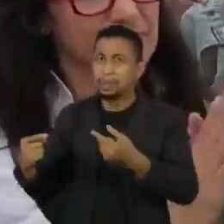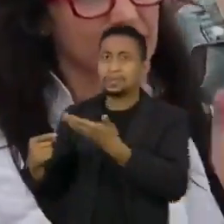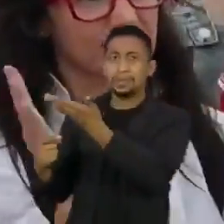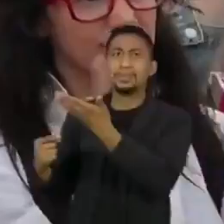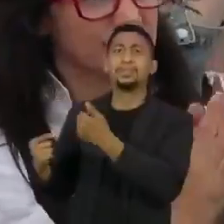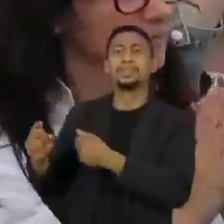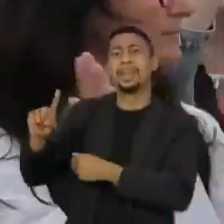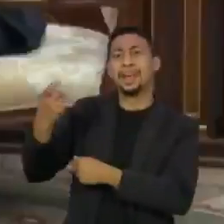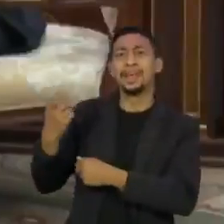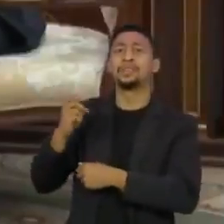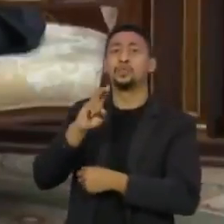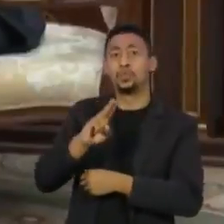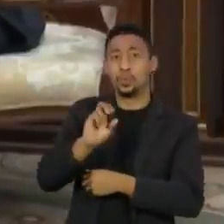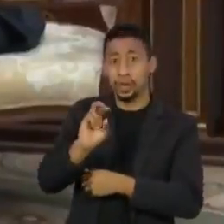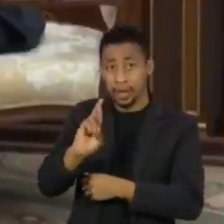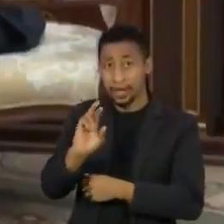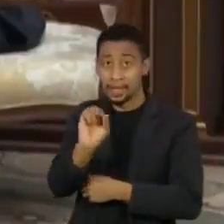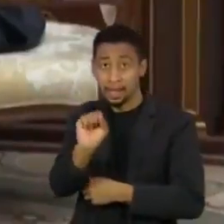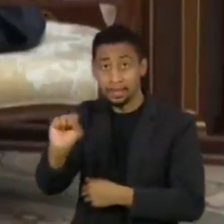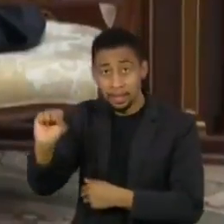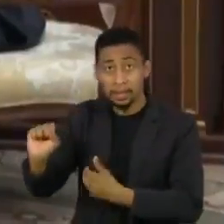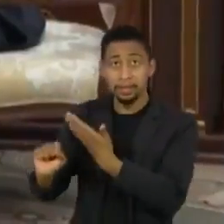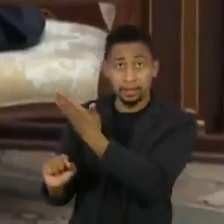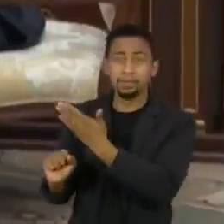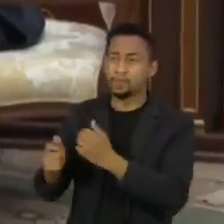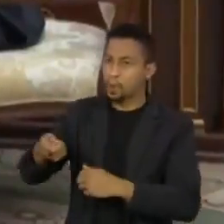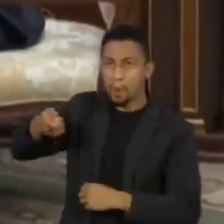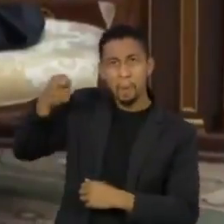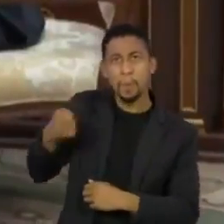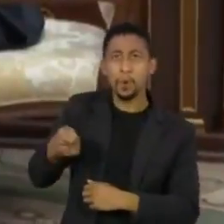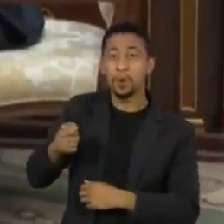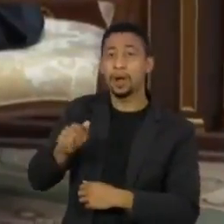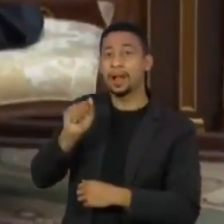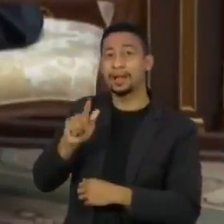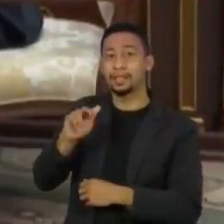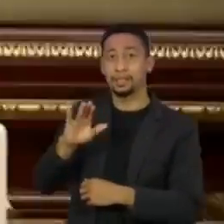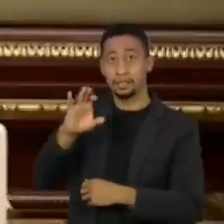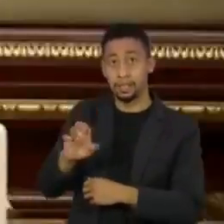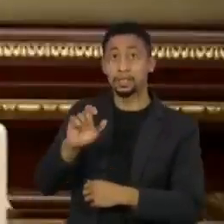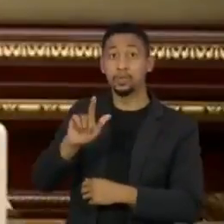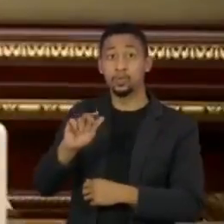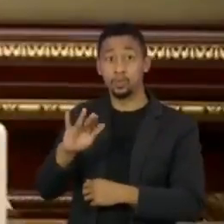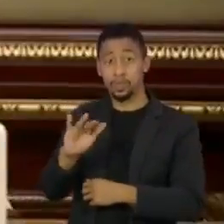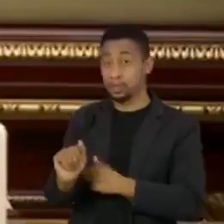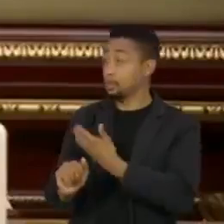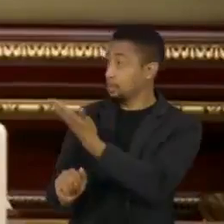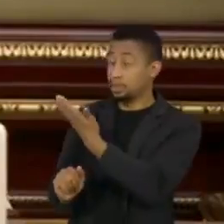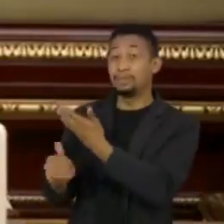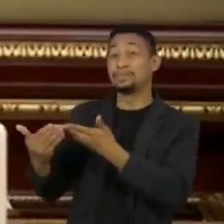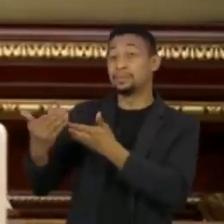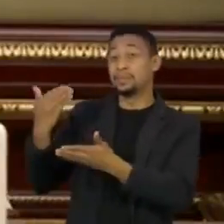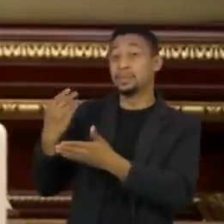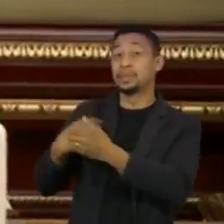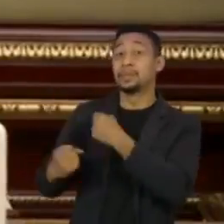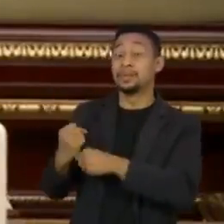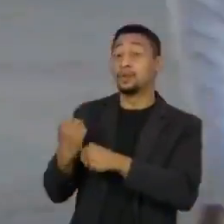esse República Soviética que é governada com mão de ferro por Alexander lukashenko desde